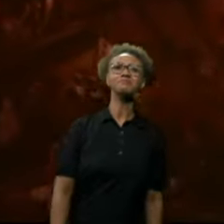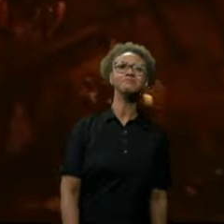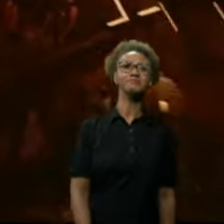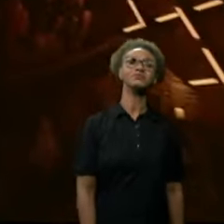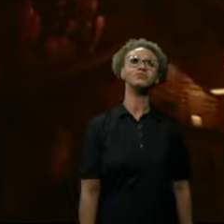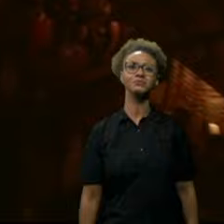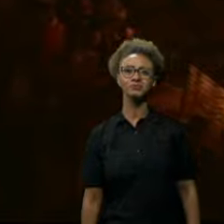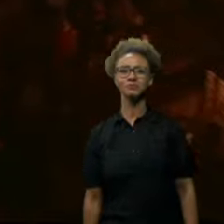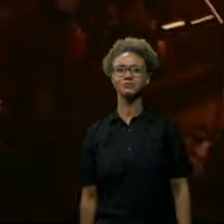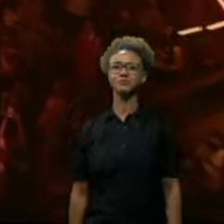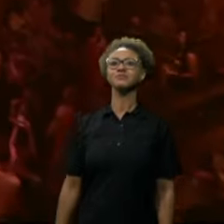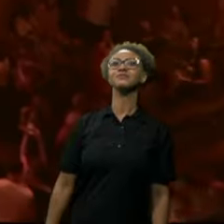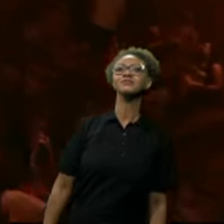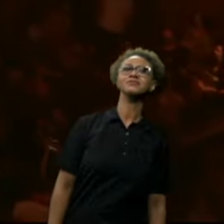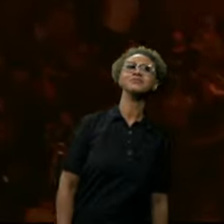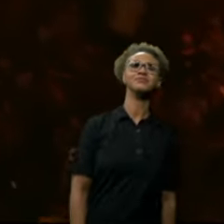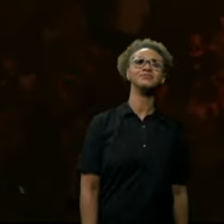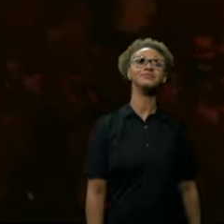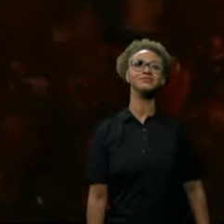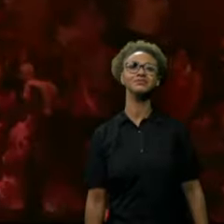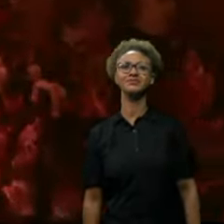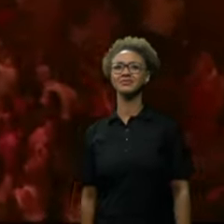E aí